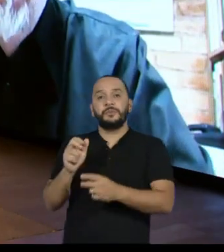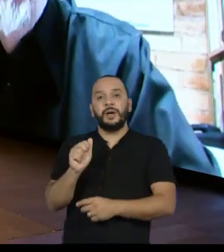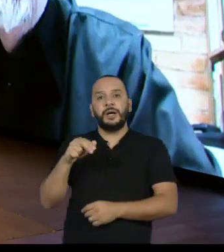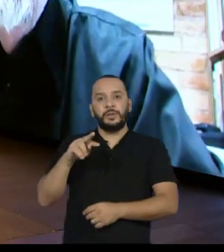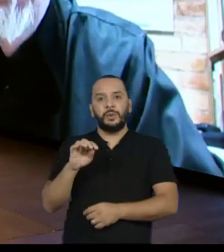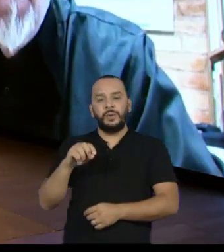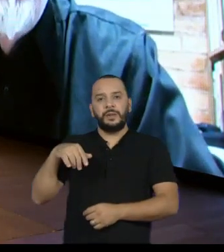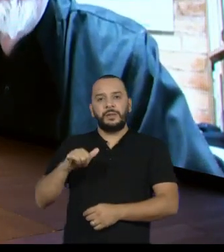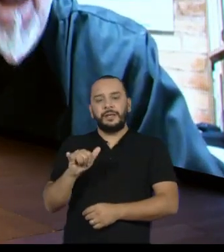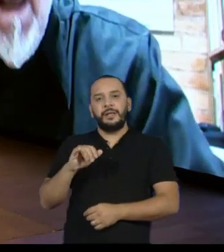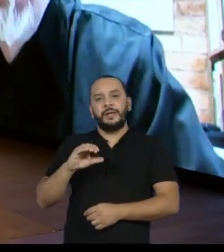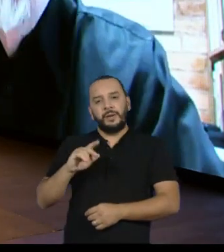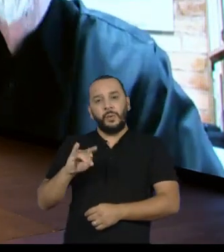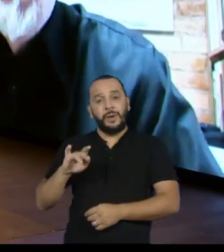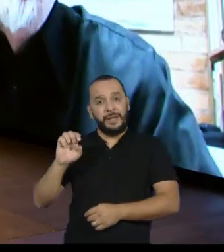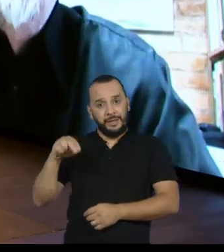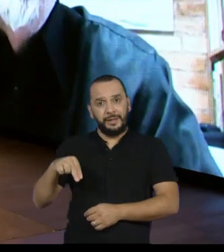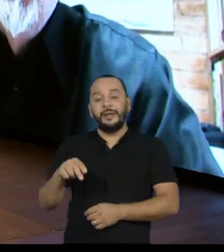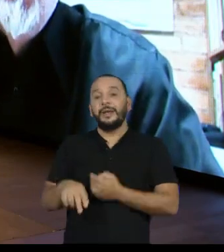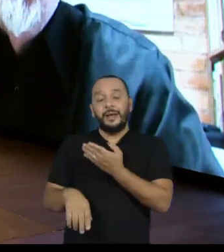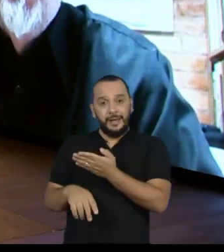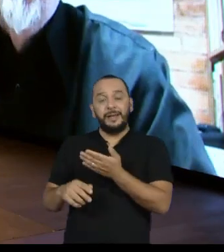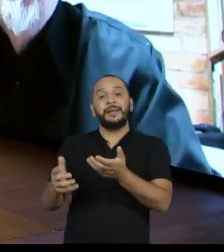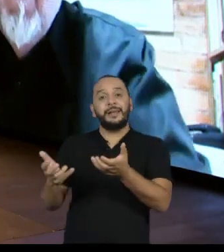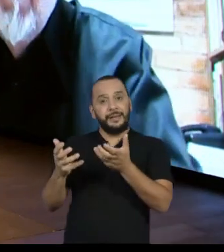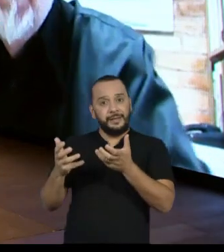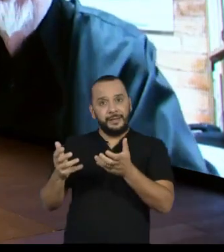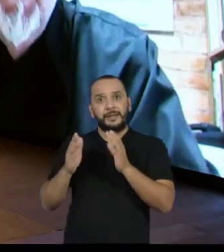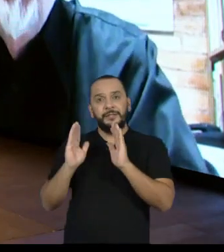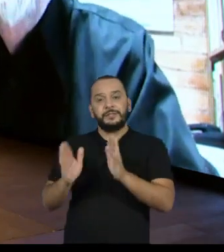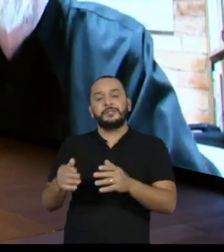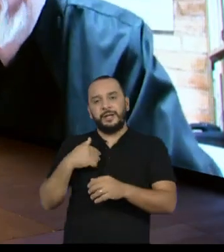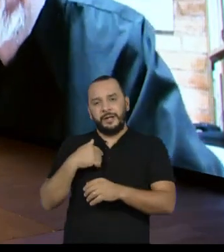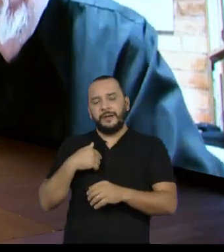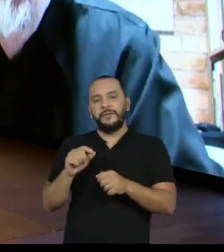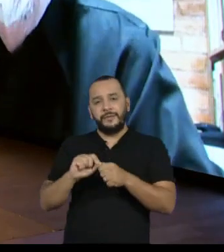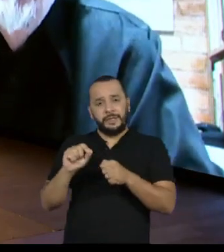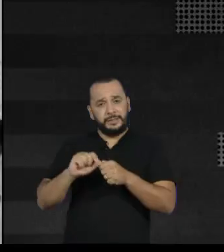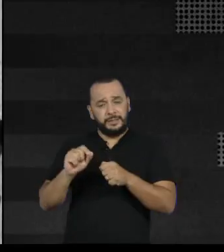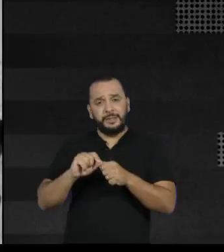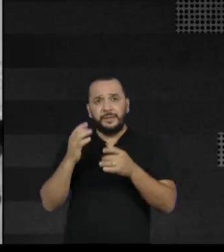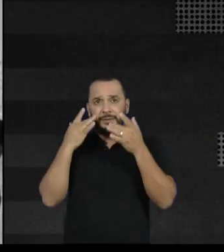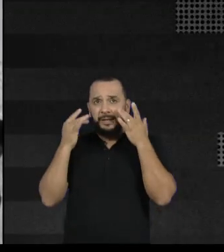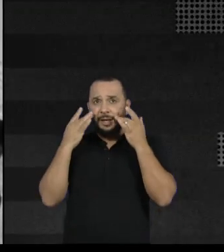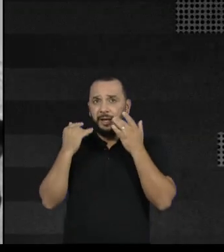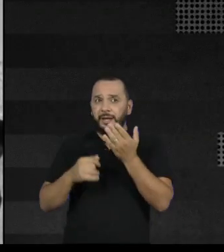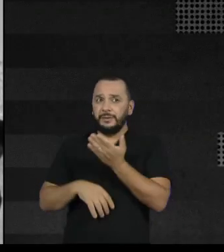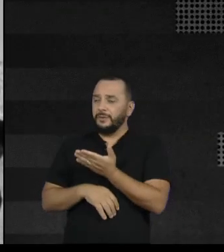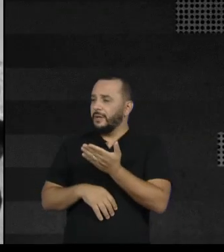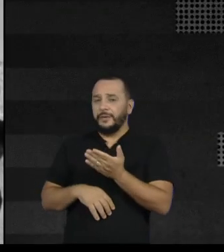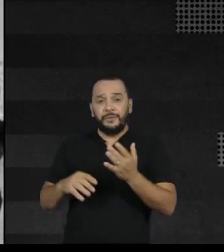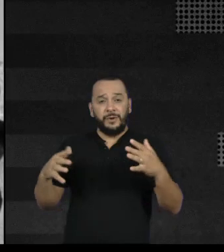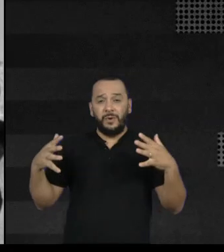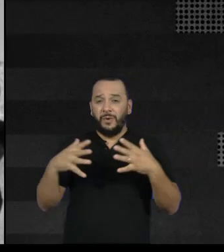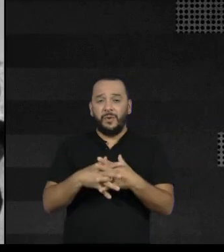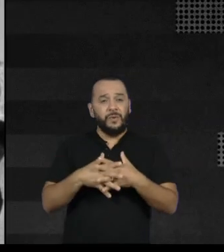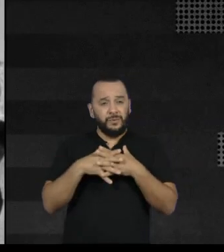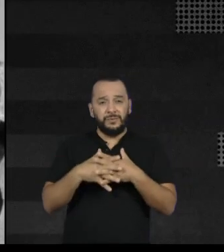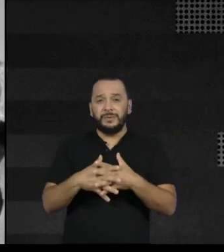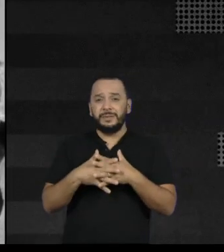pode fazer, não dá. E aí, bom, dito e feito, quando foi descoberto, os direitos estavam vendidos para o